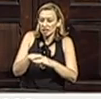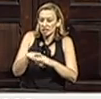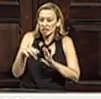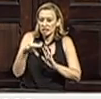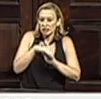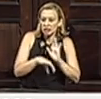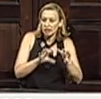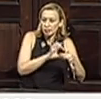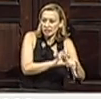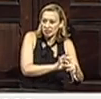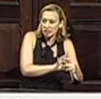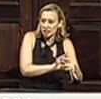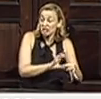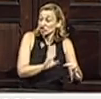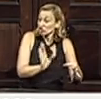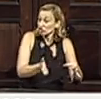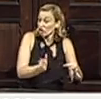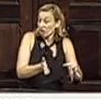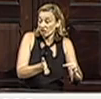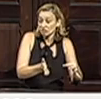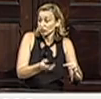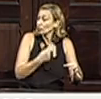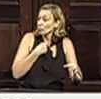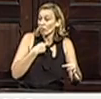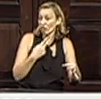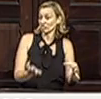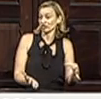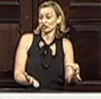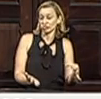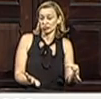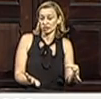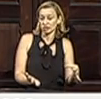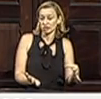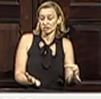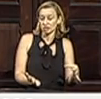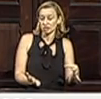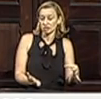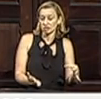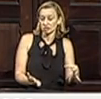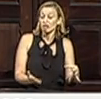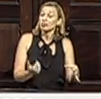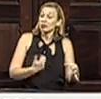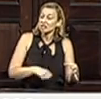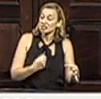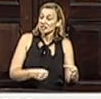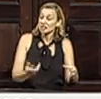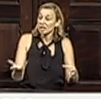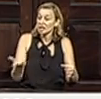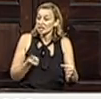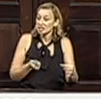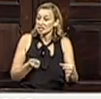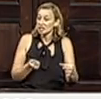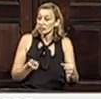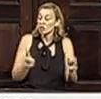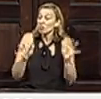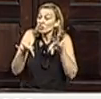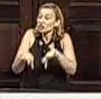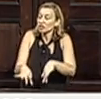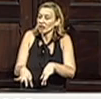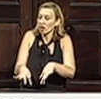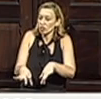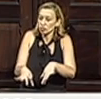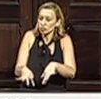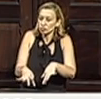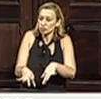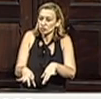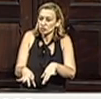assim emendada só é votada ao término dos destaques para receber uma redação final. Isso, obviamente, guarda uma